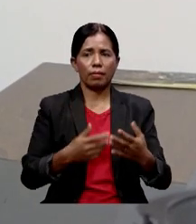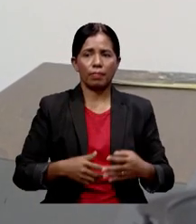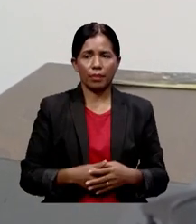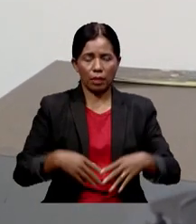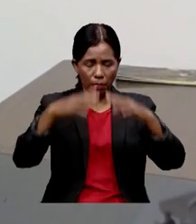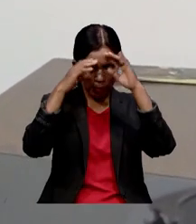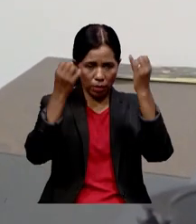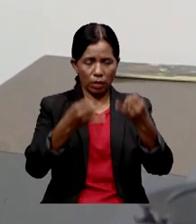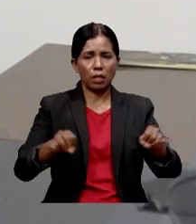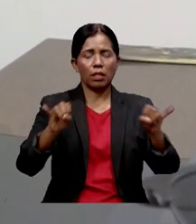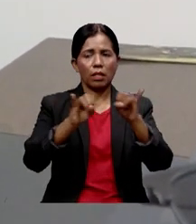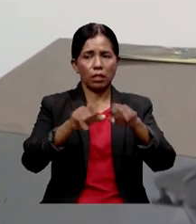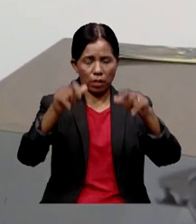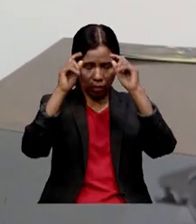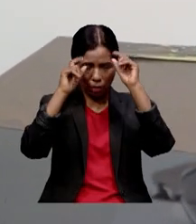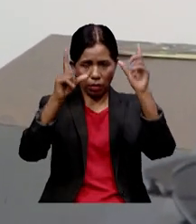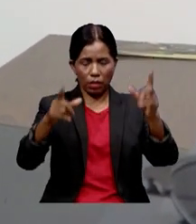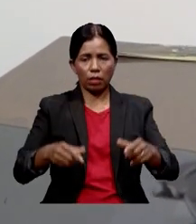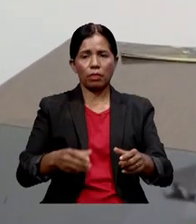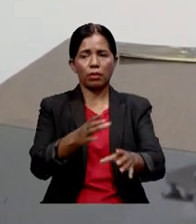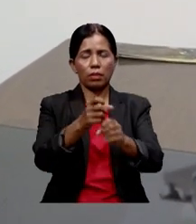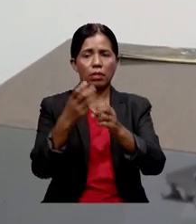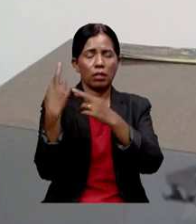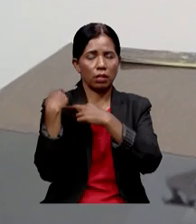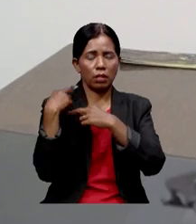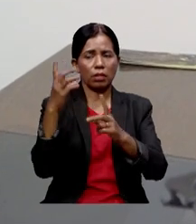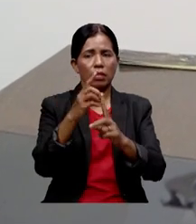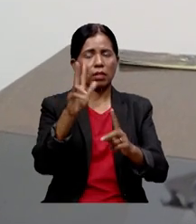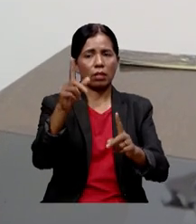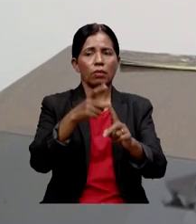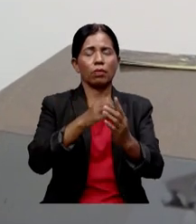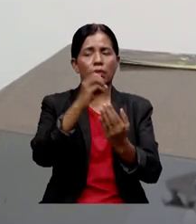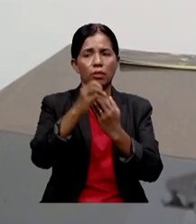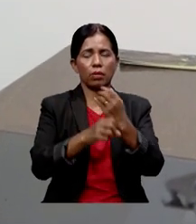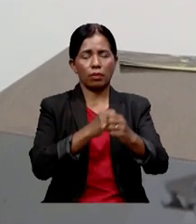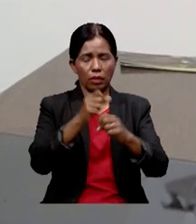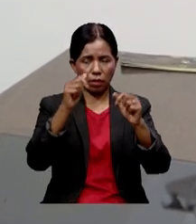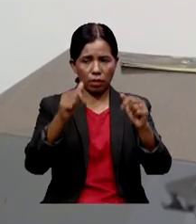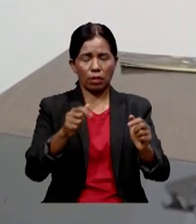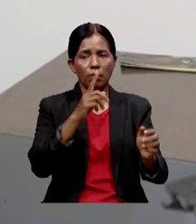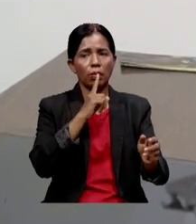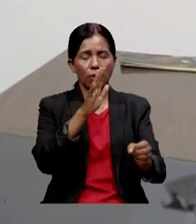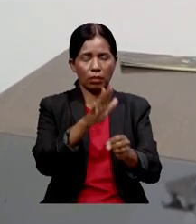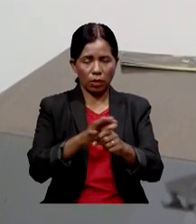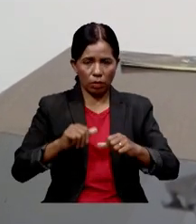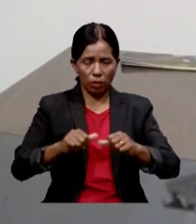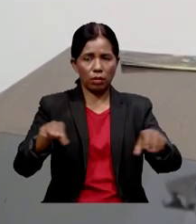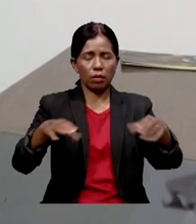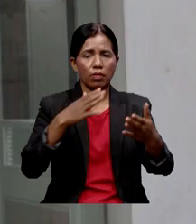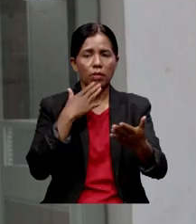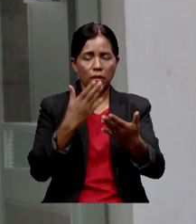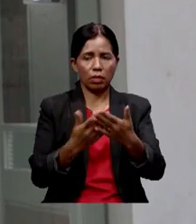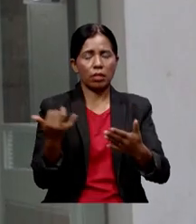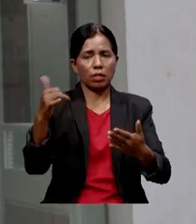Presidente Instituto Qualidade Timor-Leste nebe foi em cima posse e alorontolo fula no outubro tina ne promete se continua serviço de